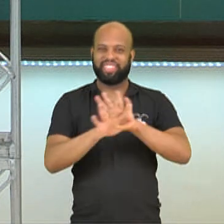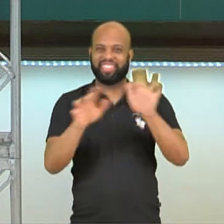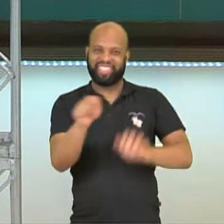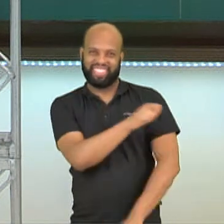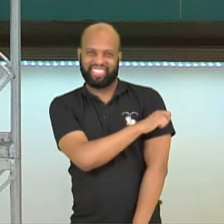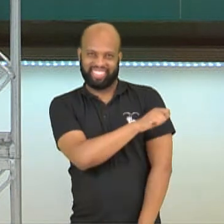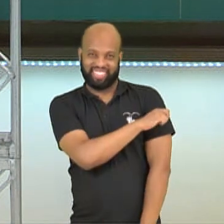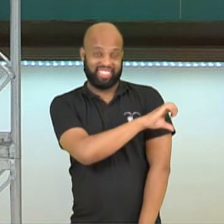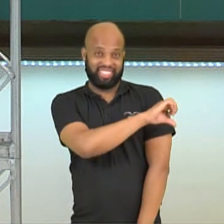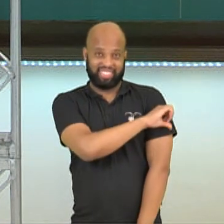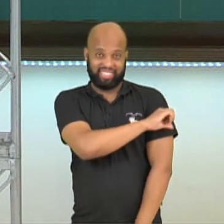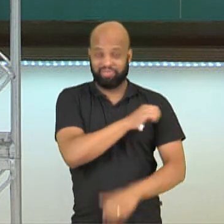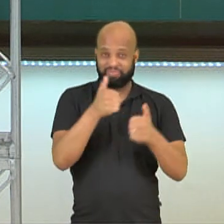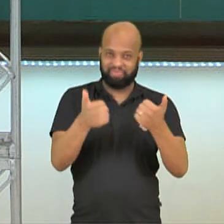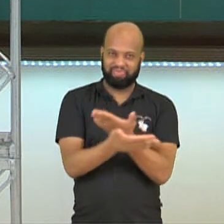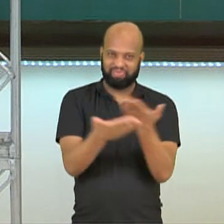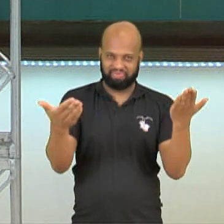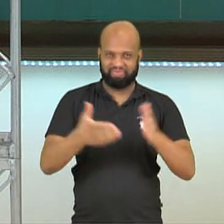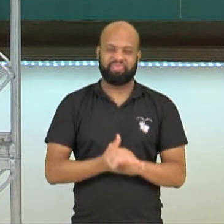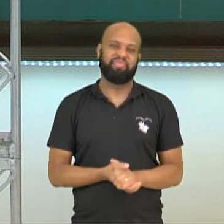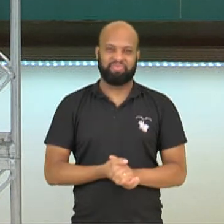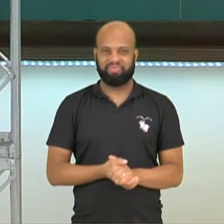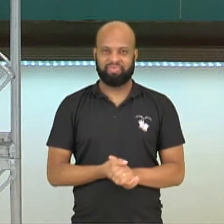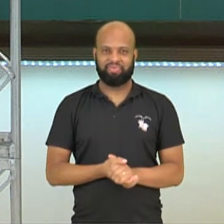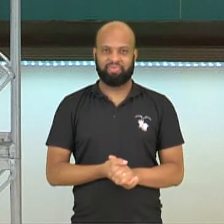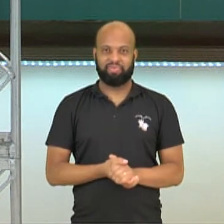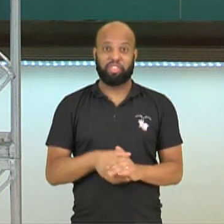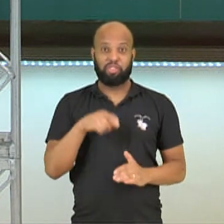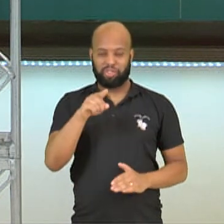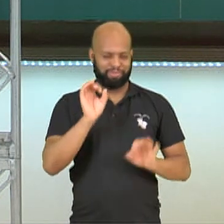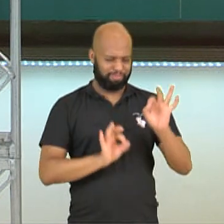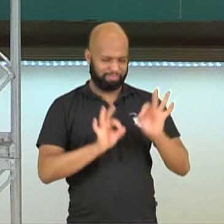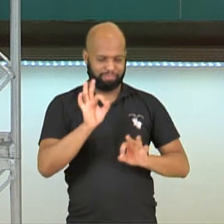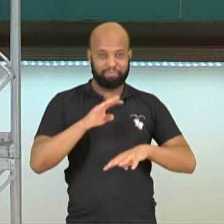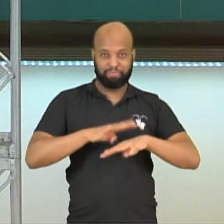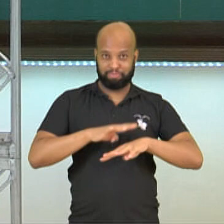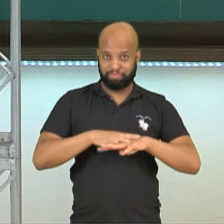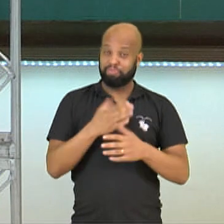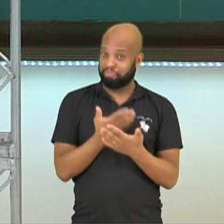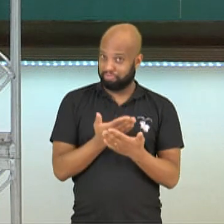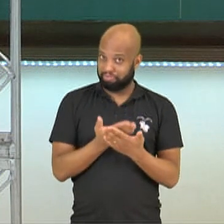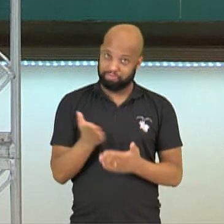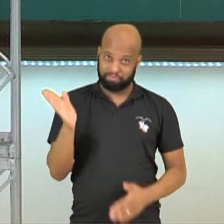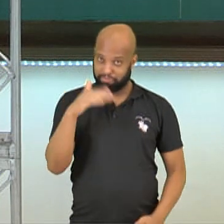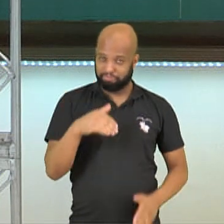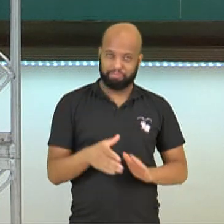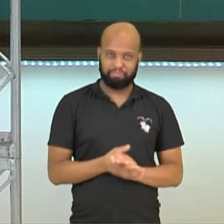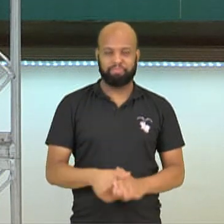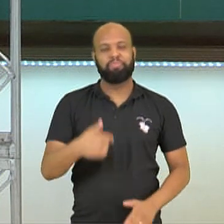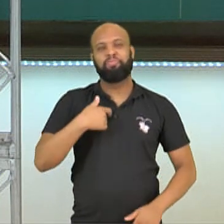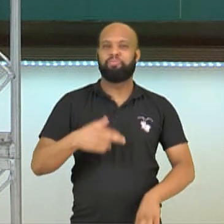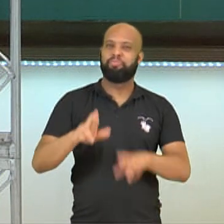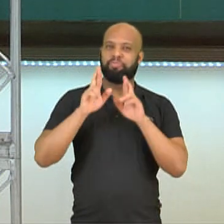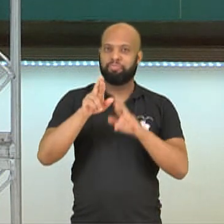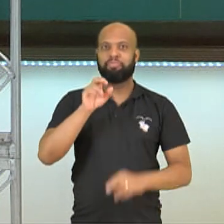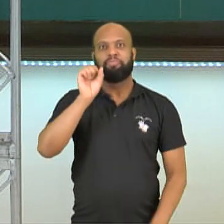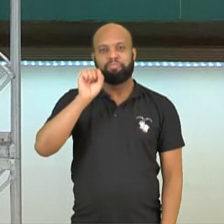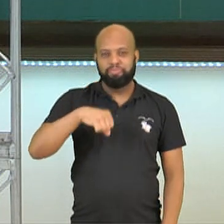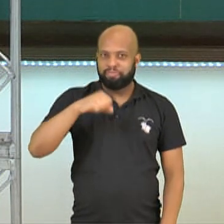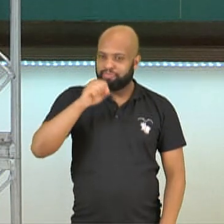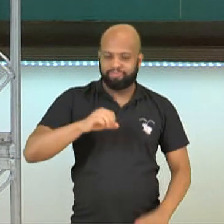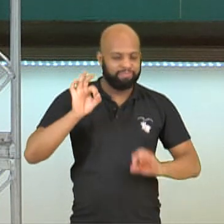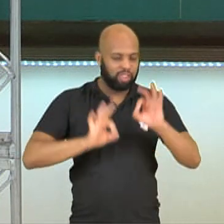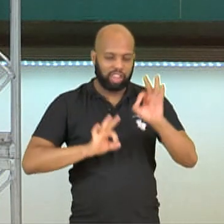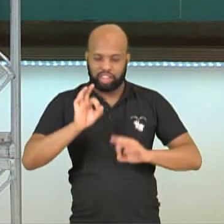Olá, estudantes do nono ano, tudo bem com vocês? Estão prontos para mais uma aula de matemática? Espero que estejam. Respire fundo,